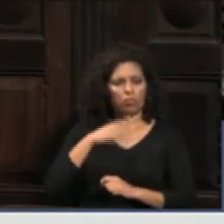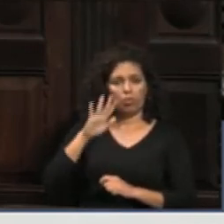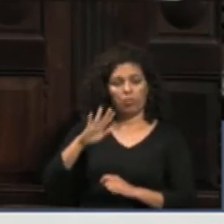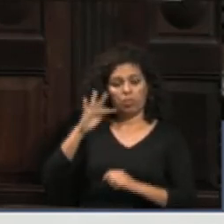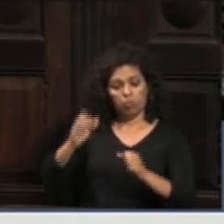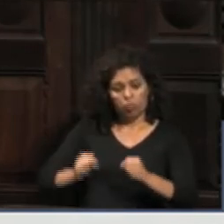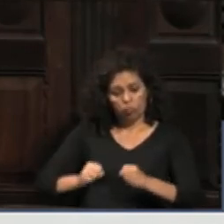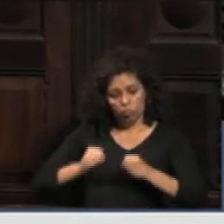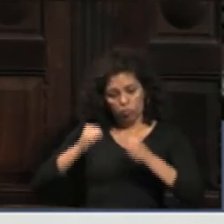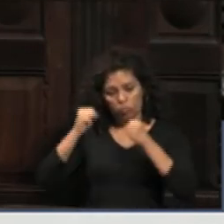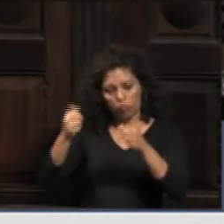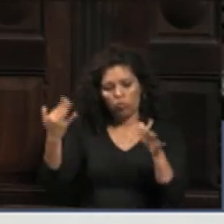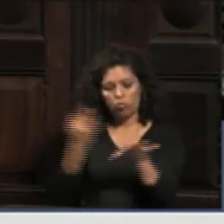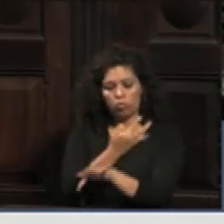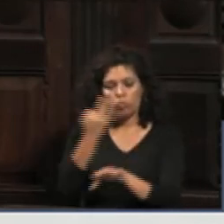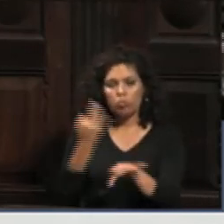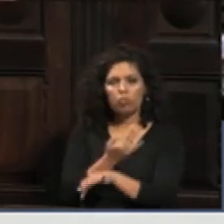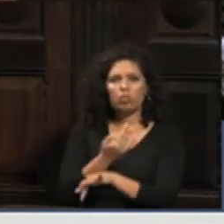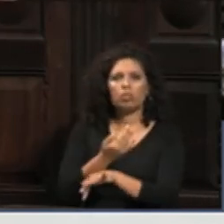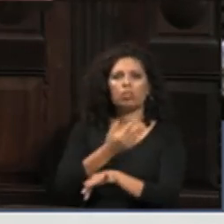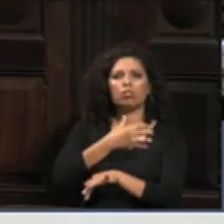e saída dessas crises